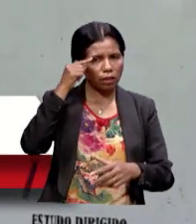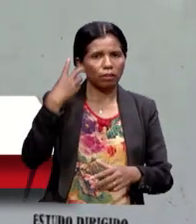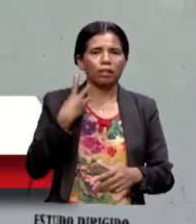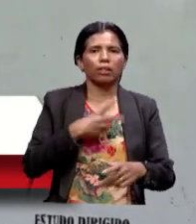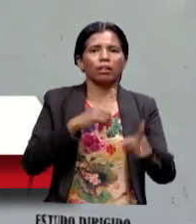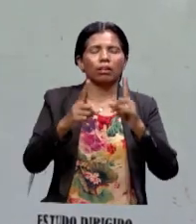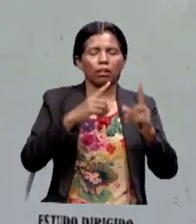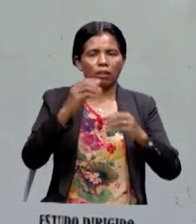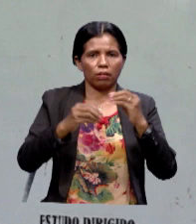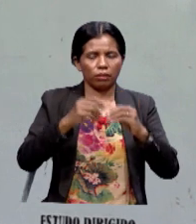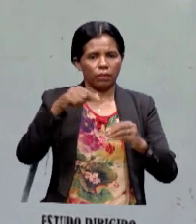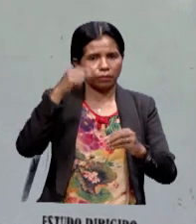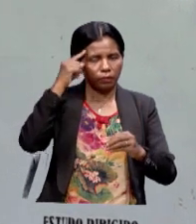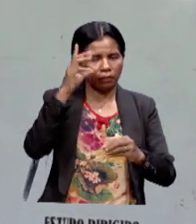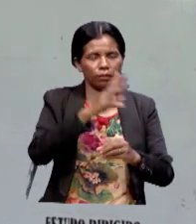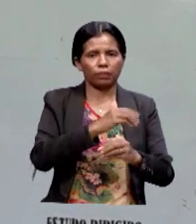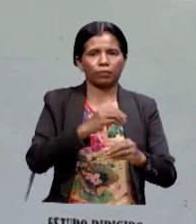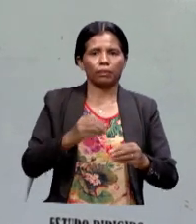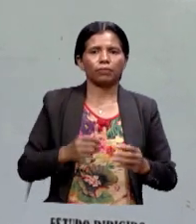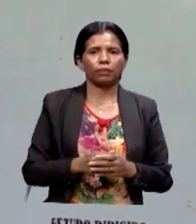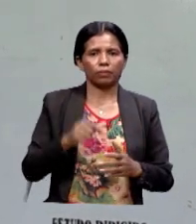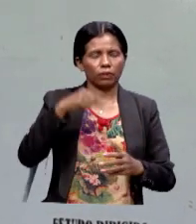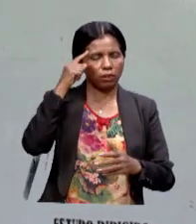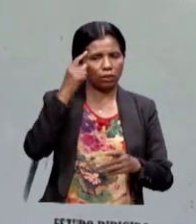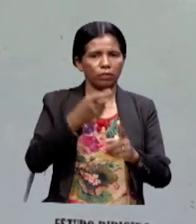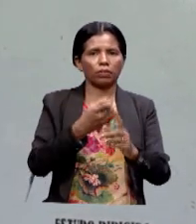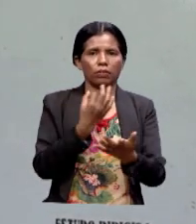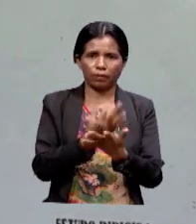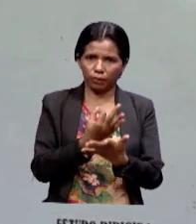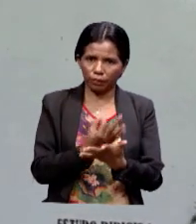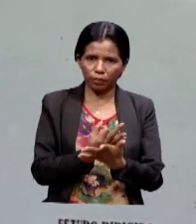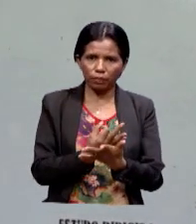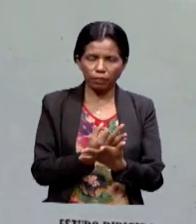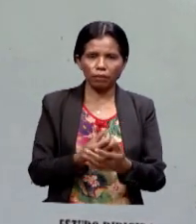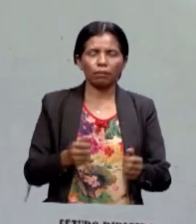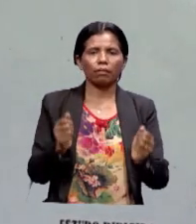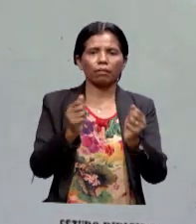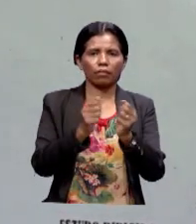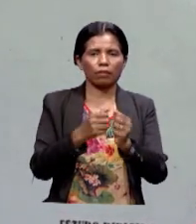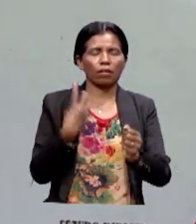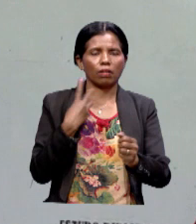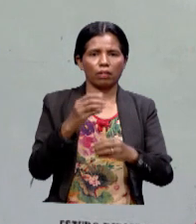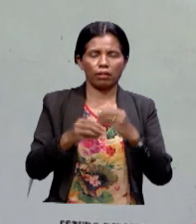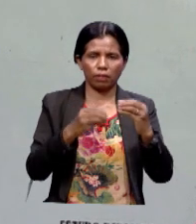kolia kono ba governo ni en poder tau ma governo ge orçamento maka nia Korazau dia kata-kata